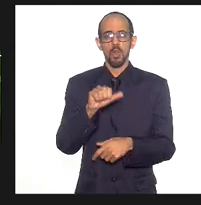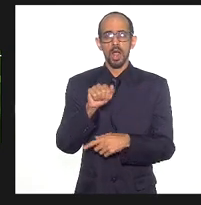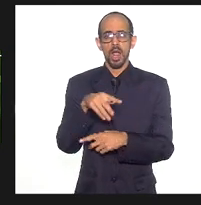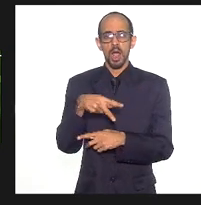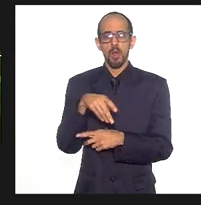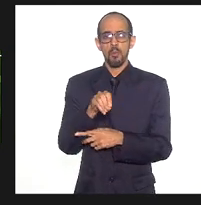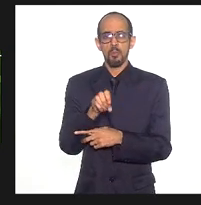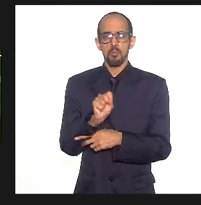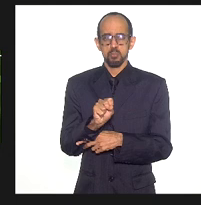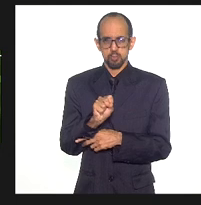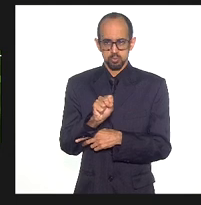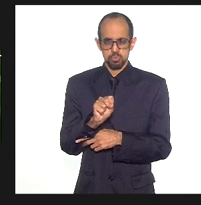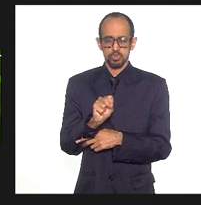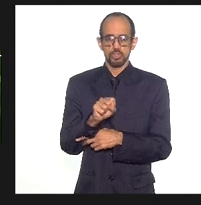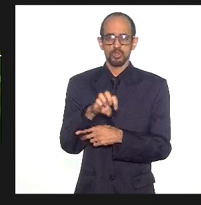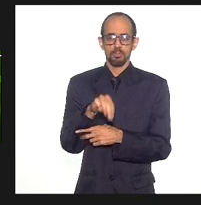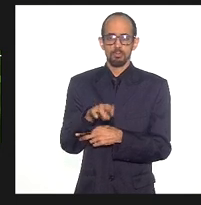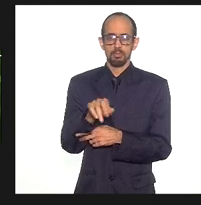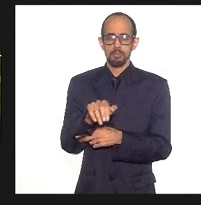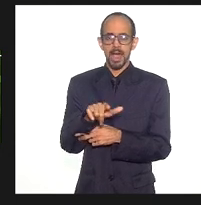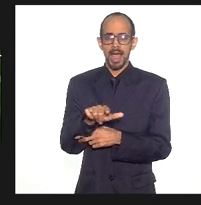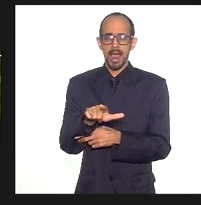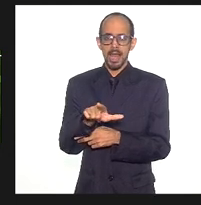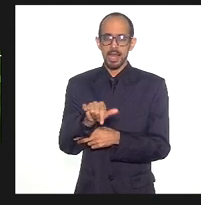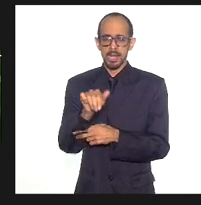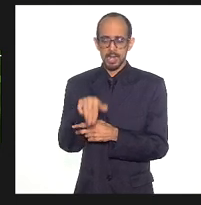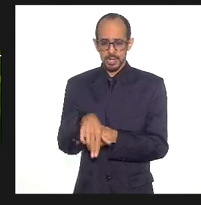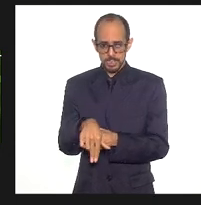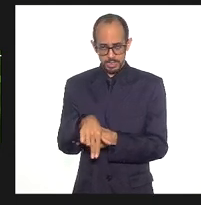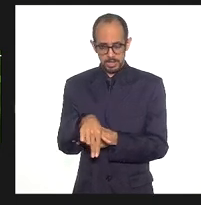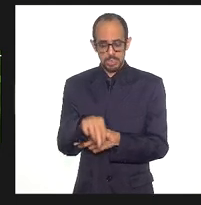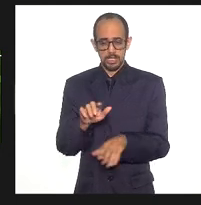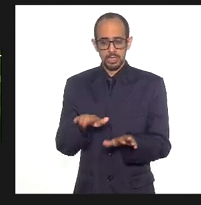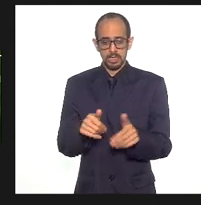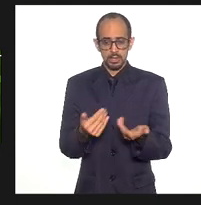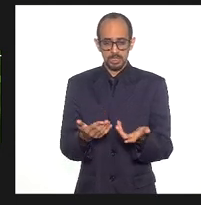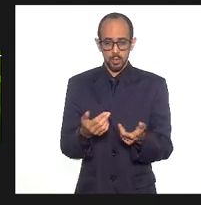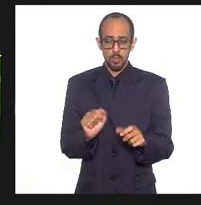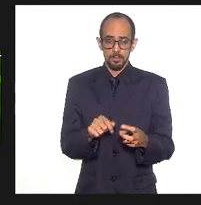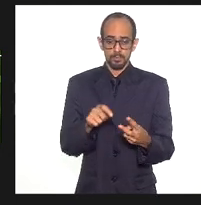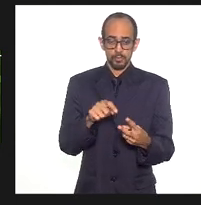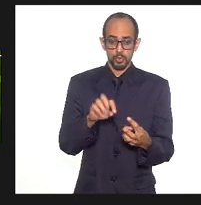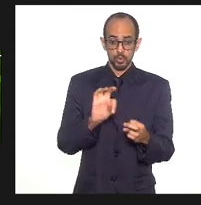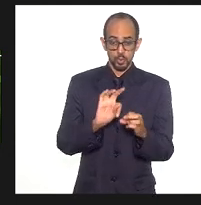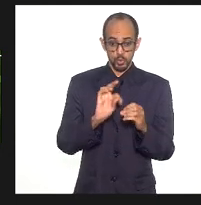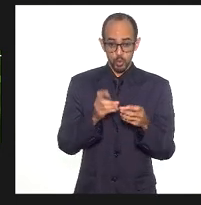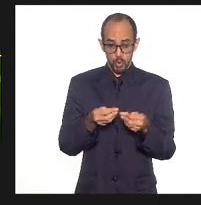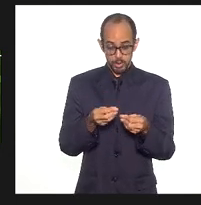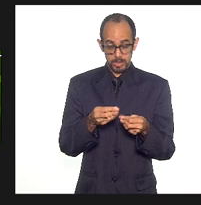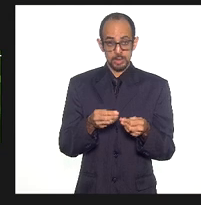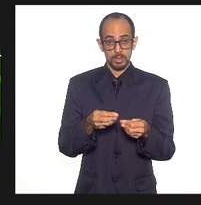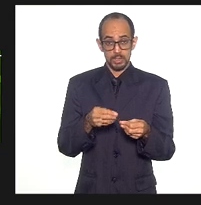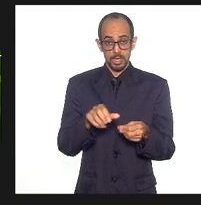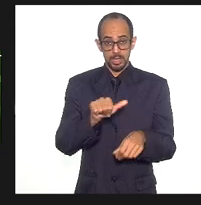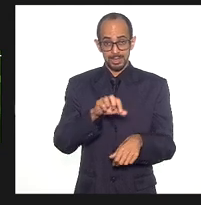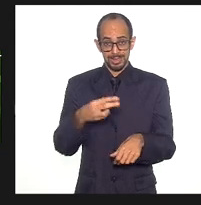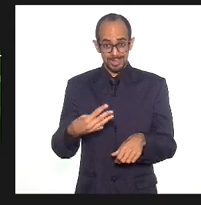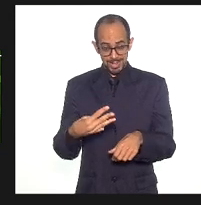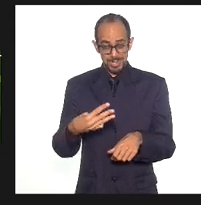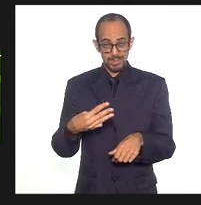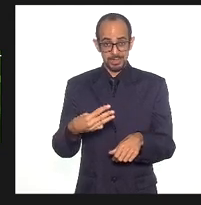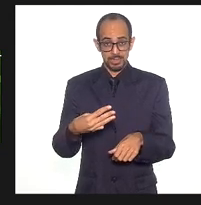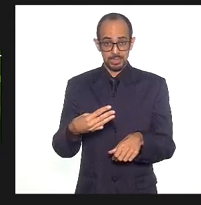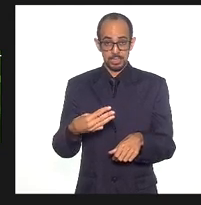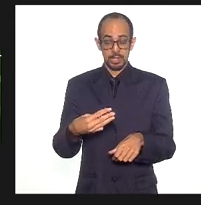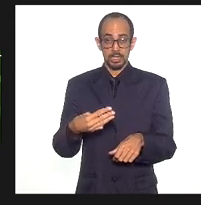É importante apenas destacar que, dentre todas essas unidades, 13 unidades previstas, 12 estão